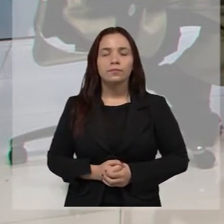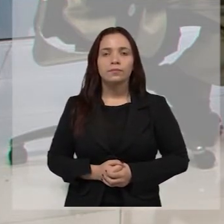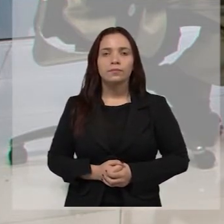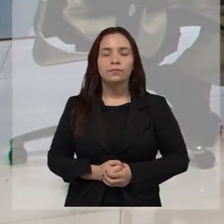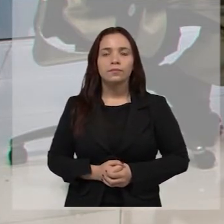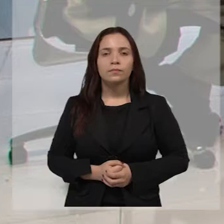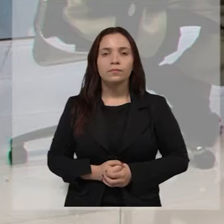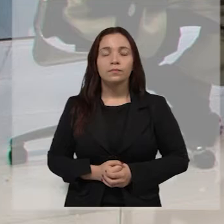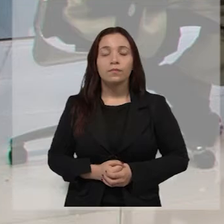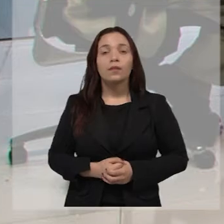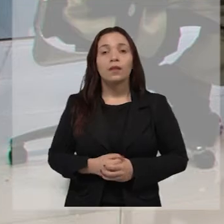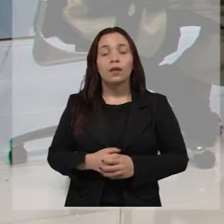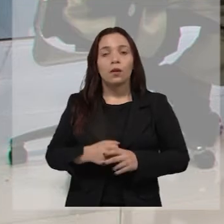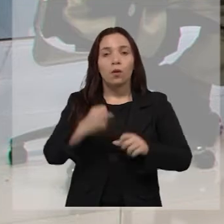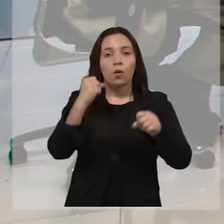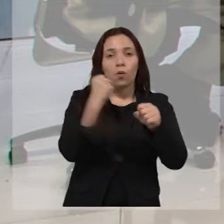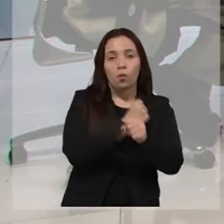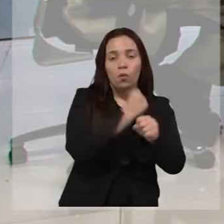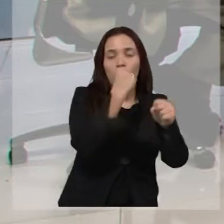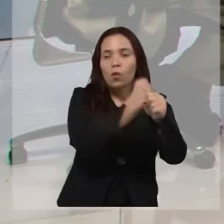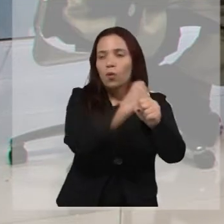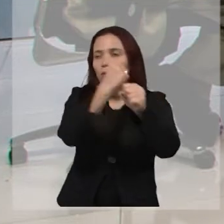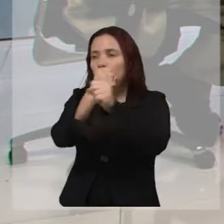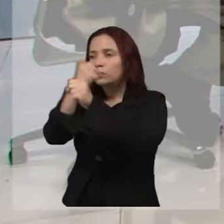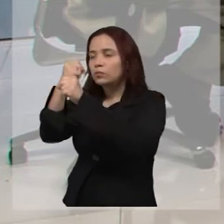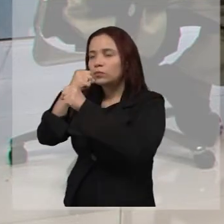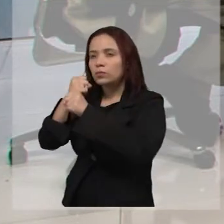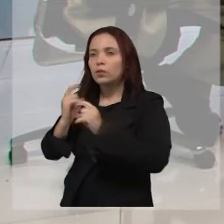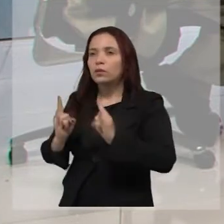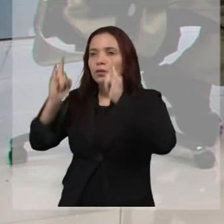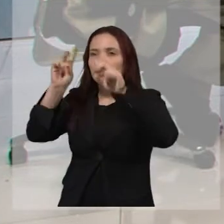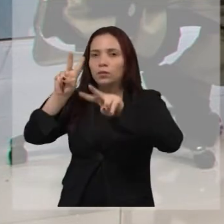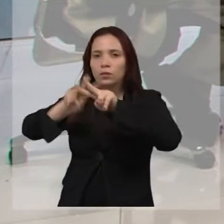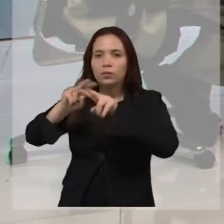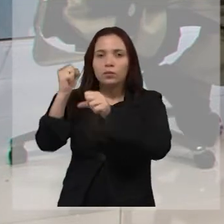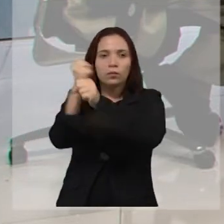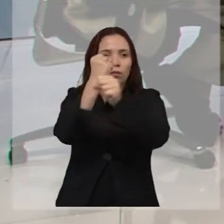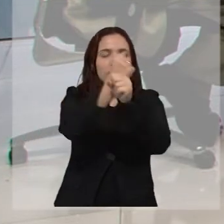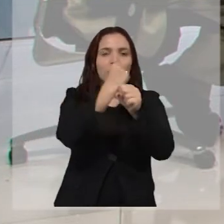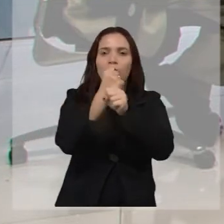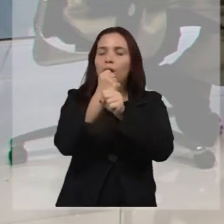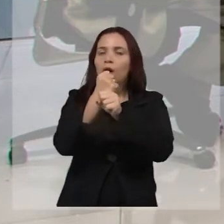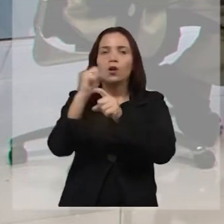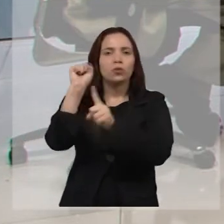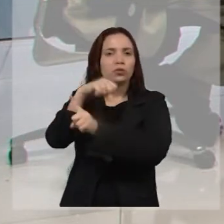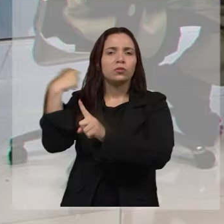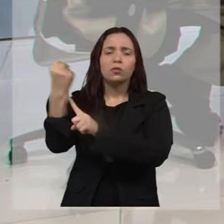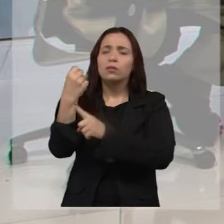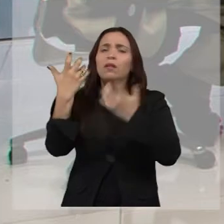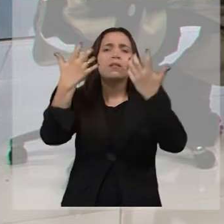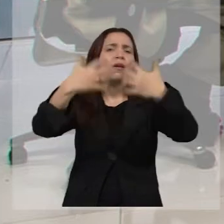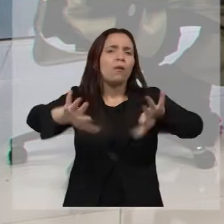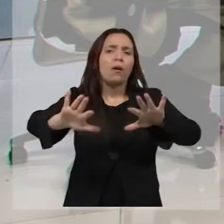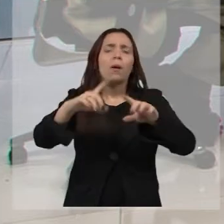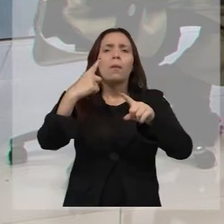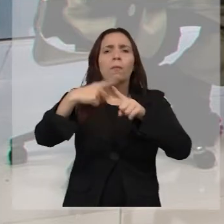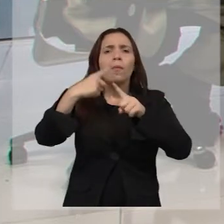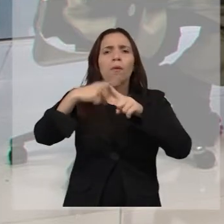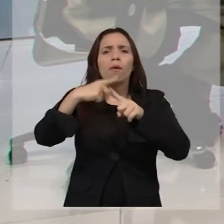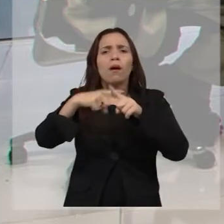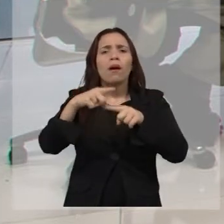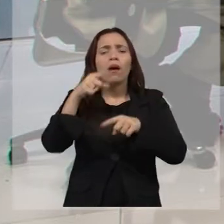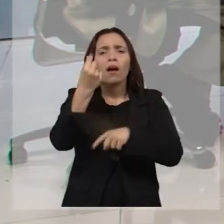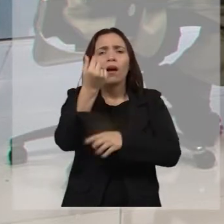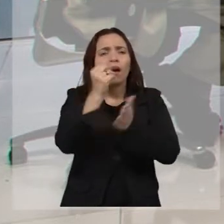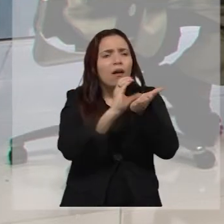Não por acaso, construção de unidade prisional recebe até o repúdio da sociedade, porque imagina-se